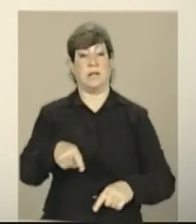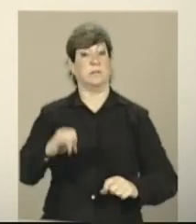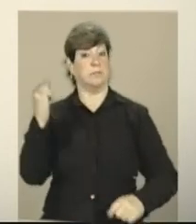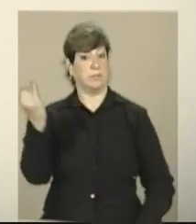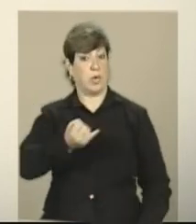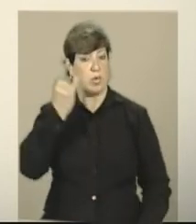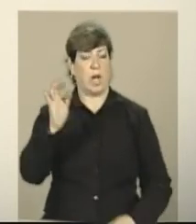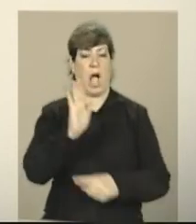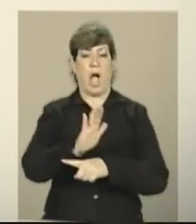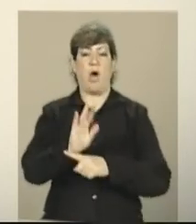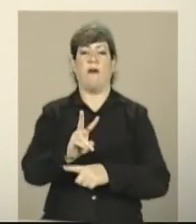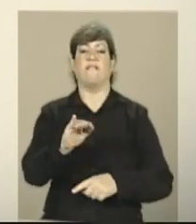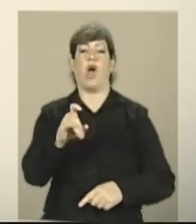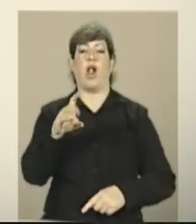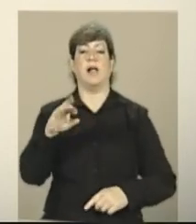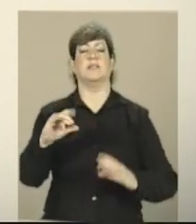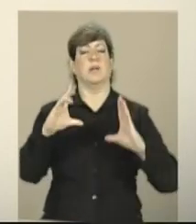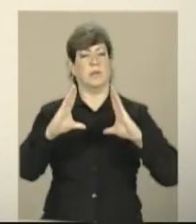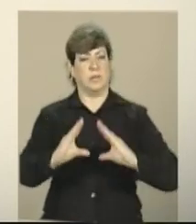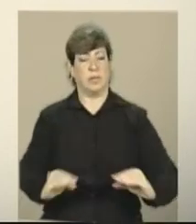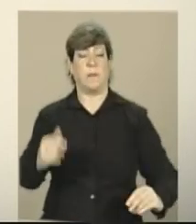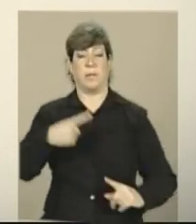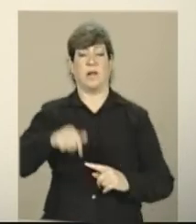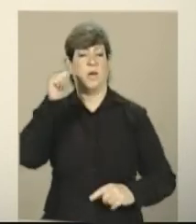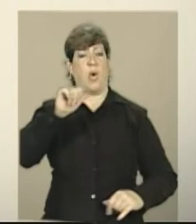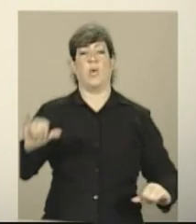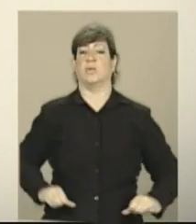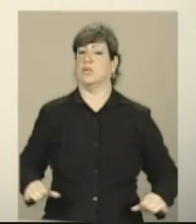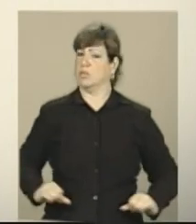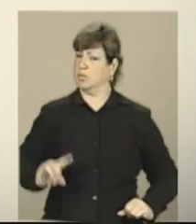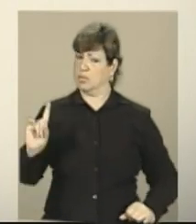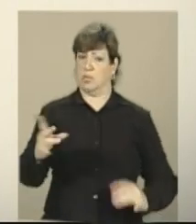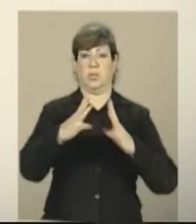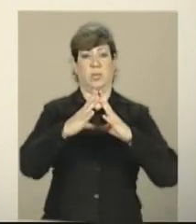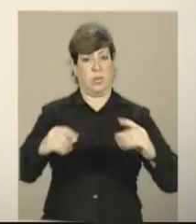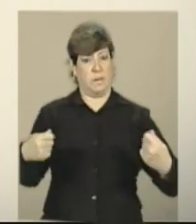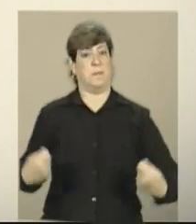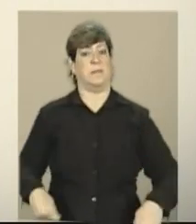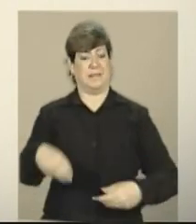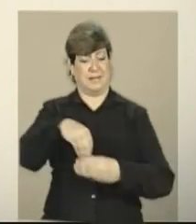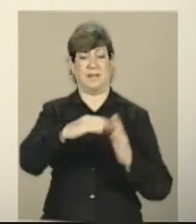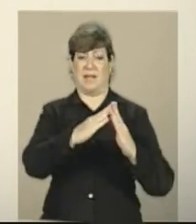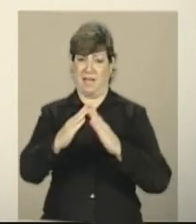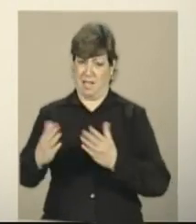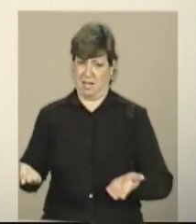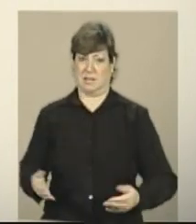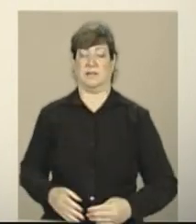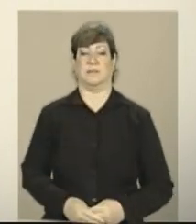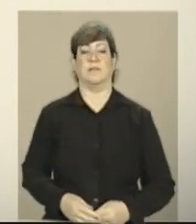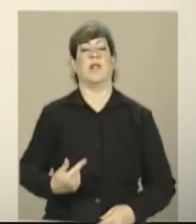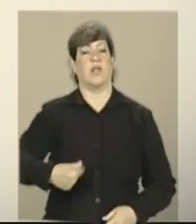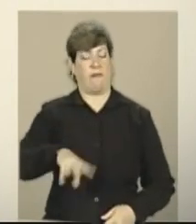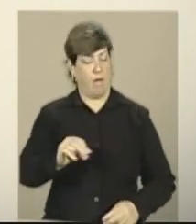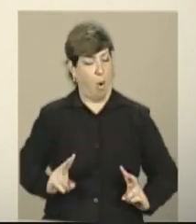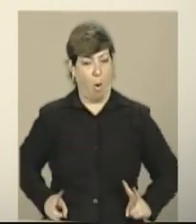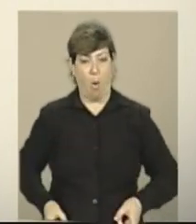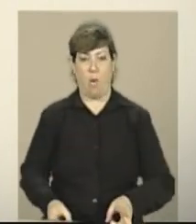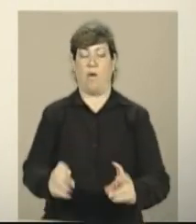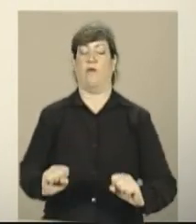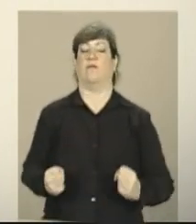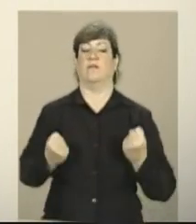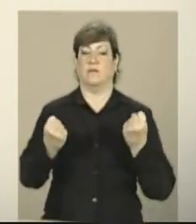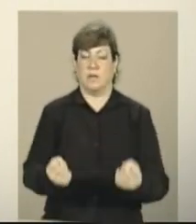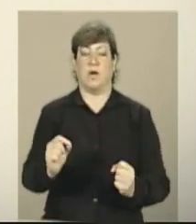consolidar o Combate à violência que as mulheres sofrem inclusive nos seus lares vamos continuar